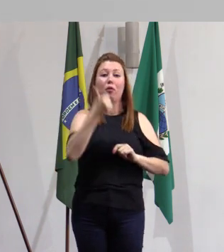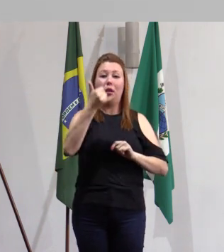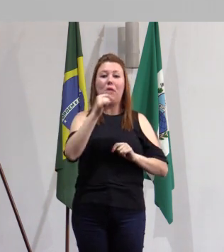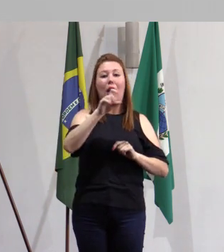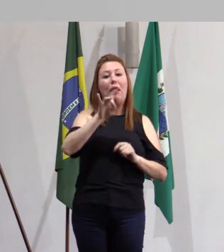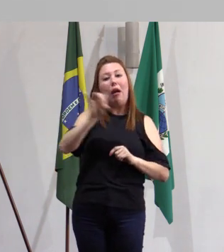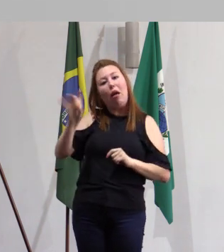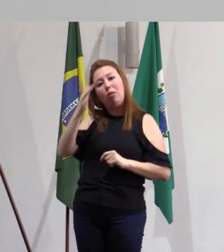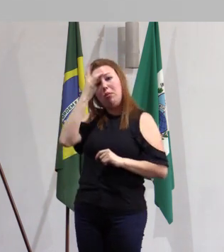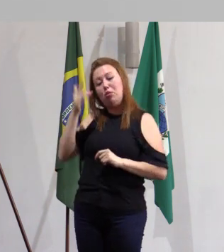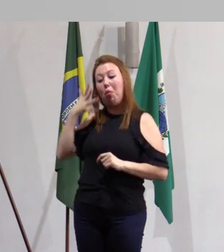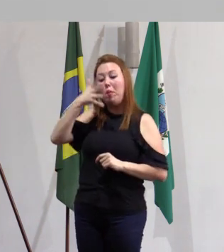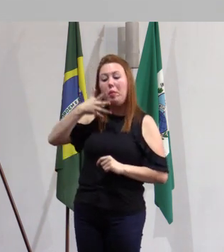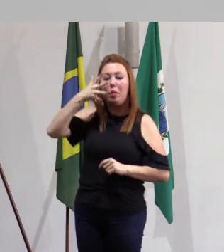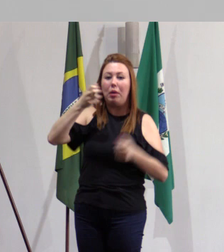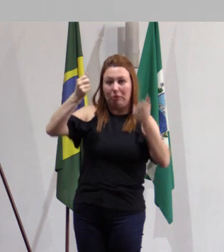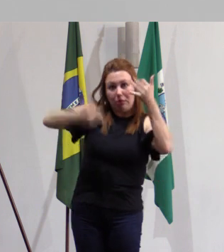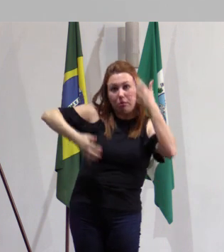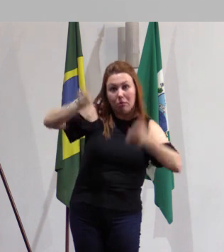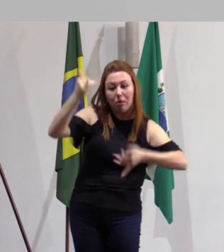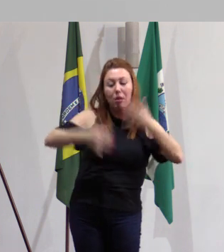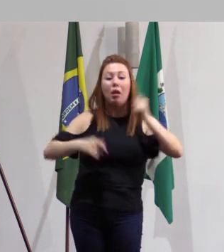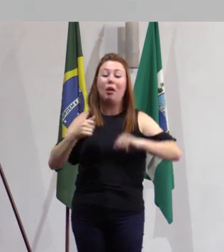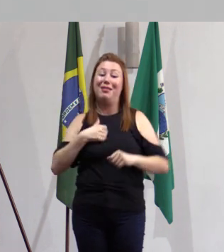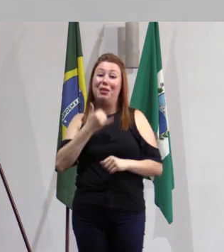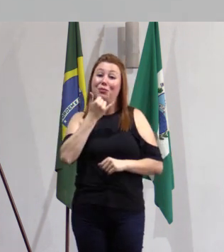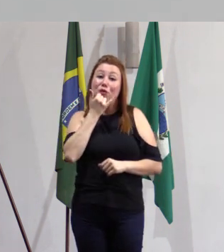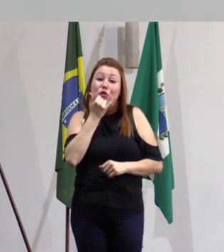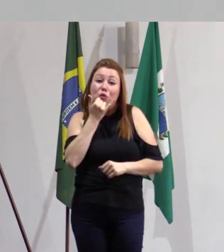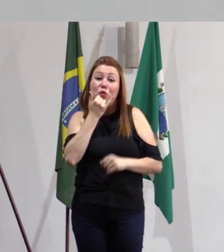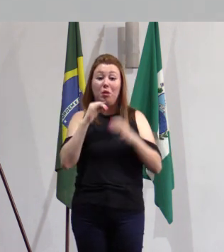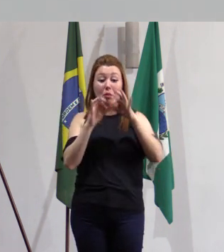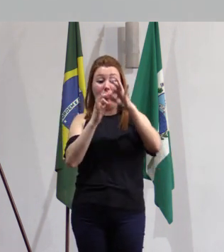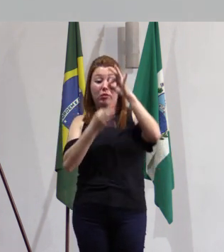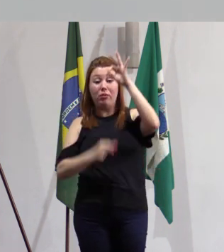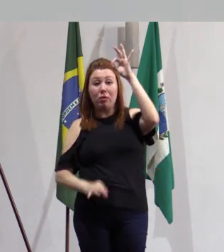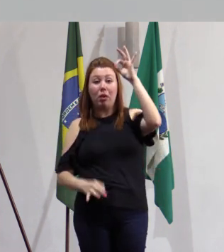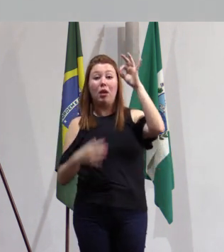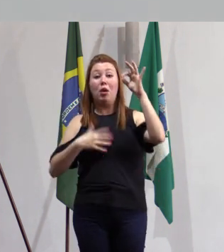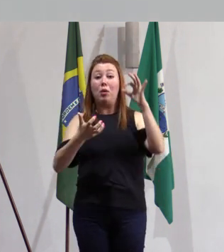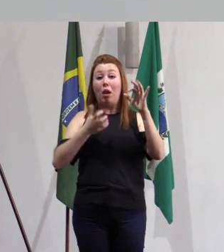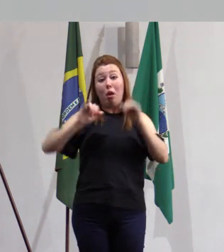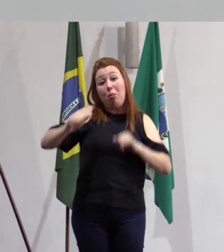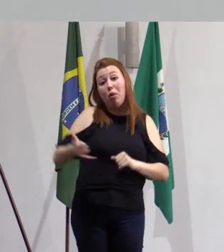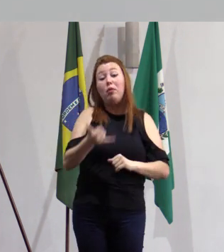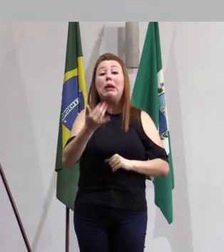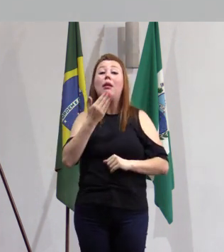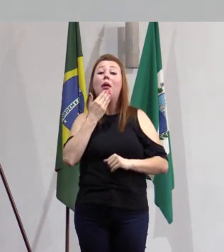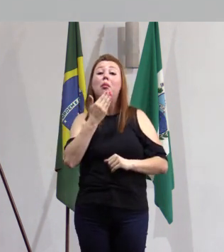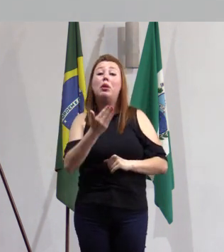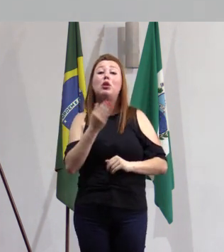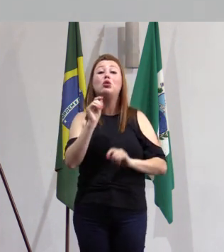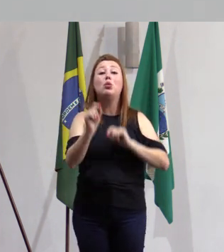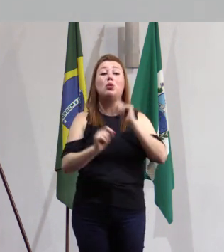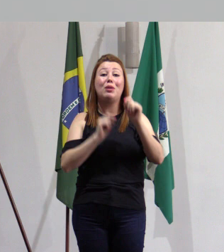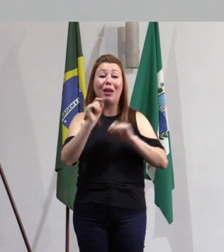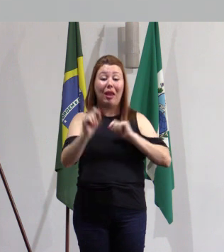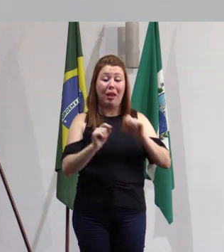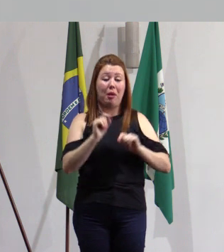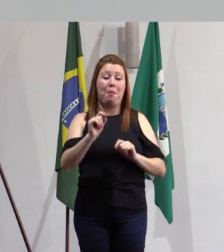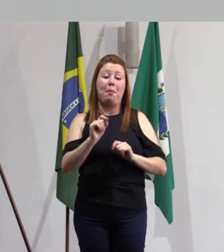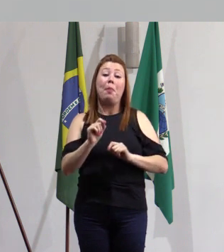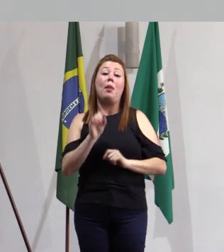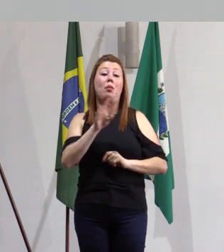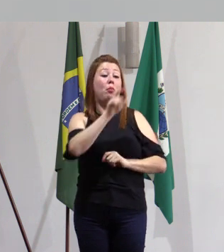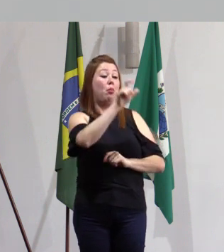subsequente, e, ao pedir desculpas, então, por ter me delongado, o que eu gostaria agora de fazer é pedir para que